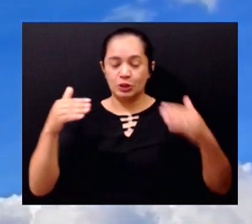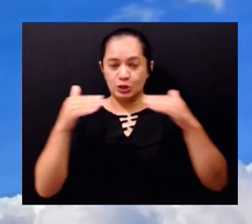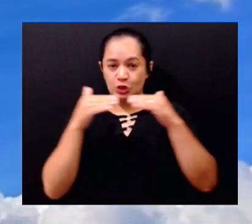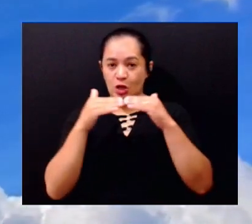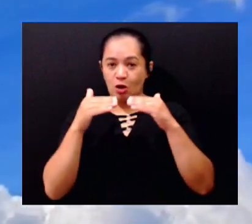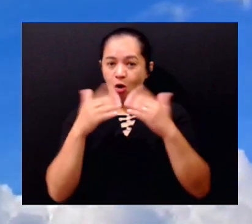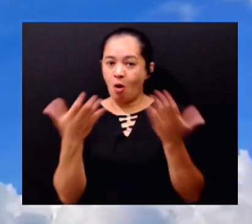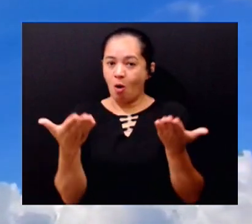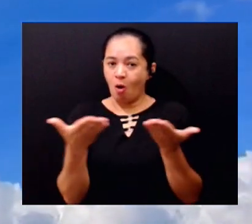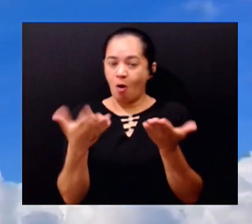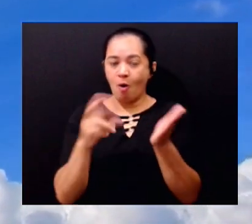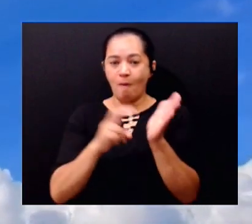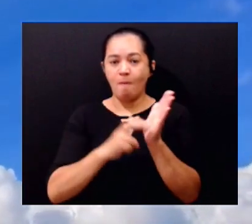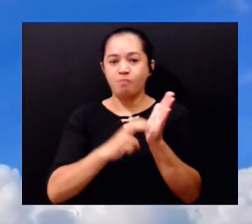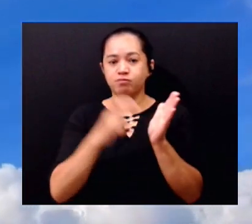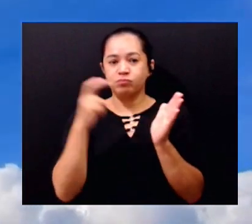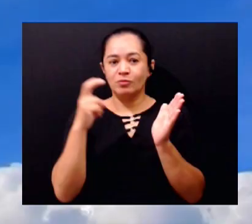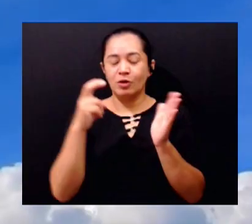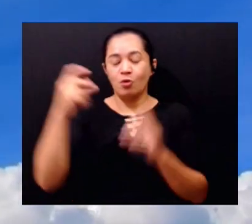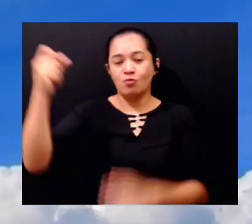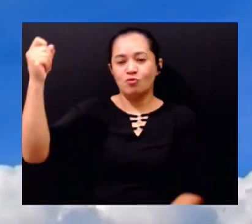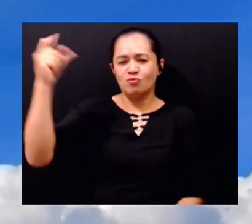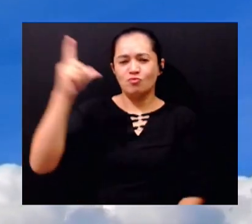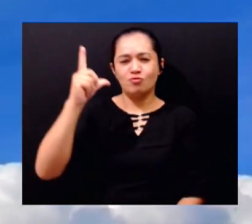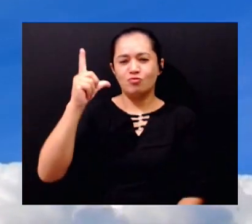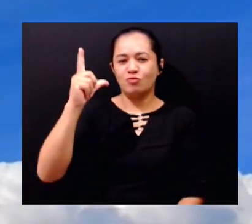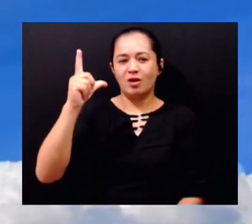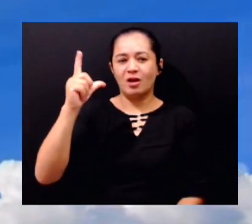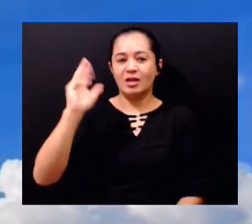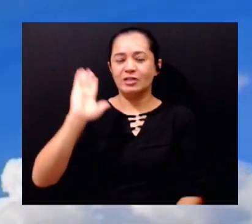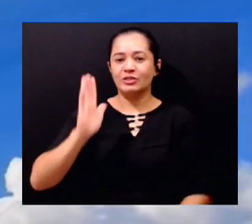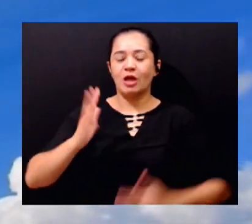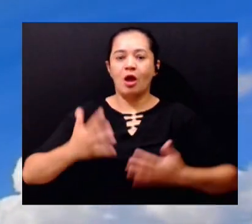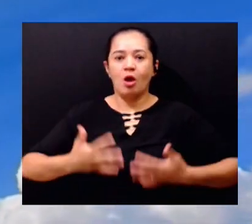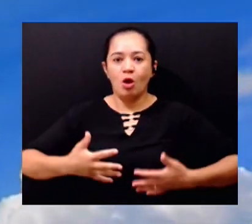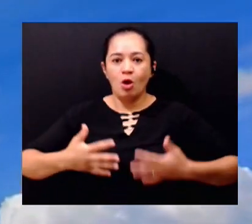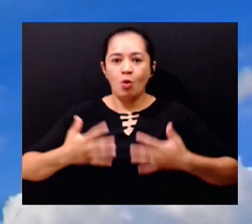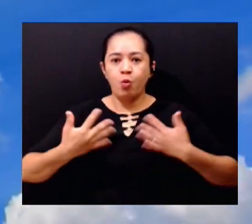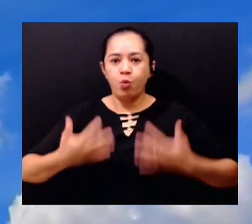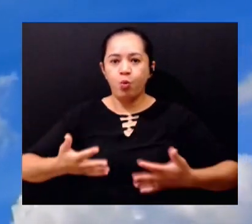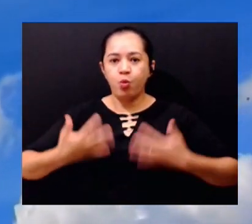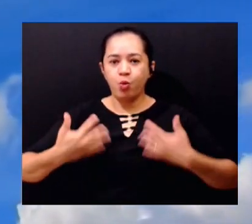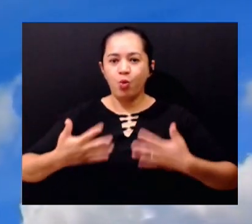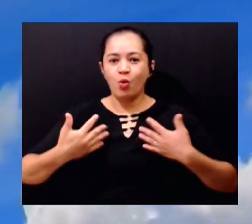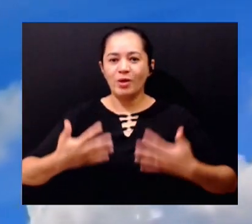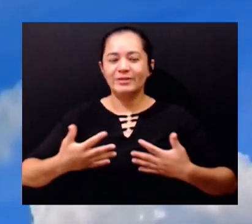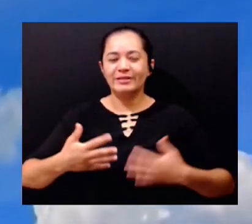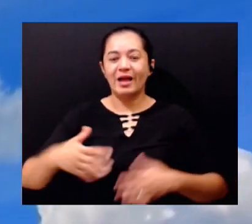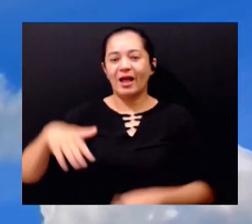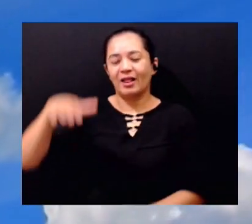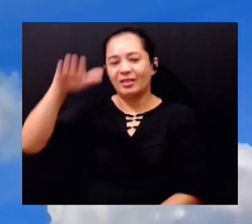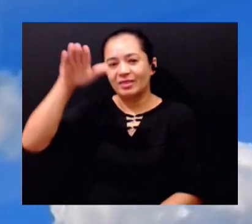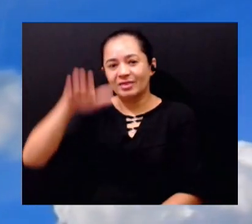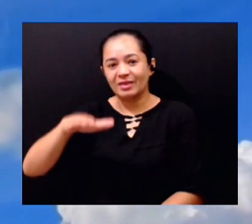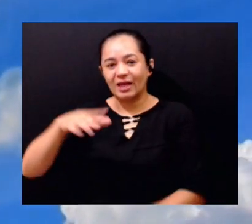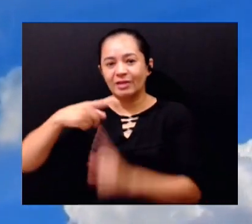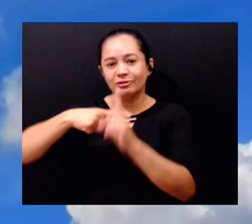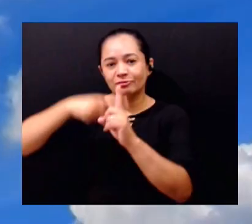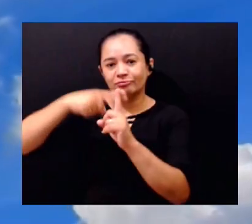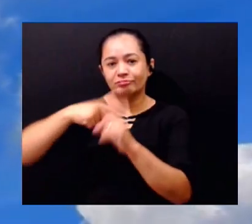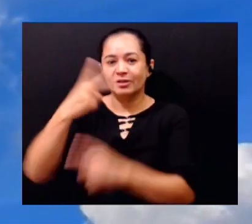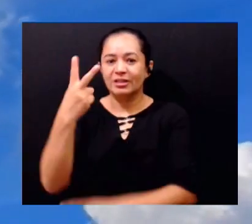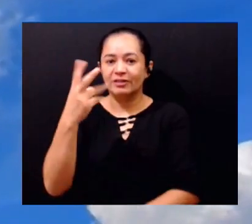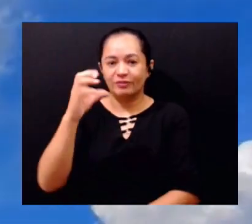aí esse solzão, né? E já tá calor logo cedo, não é mesmo? À tarde, 29 graus, agora de manhã, 22, à